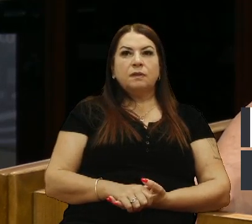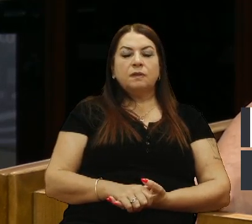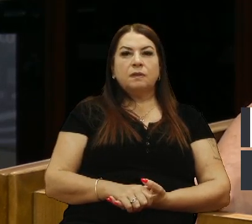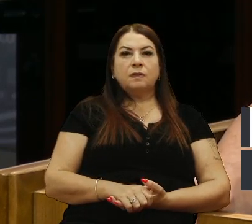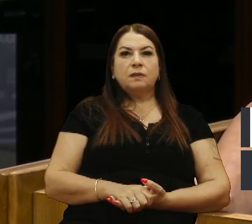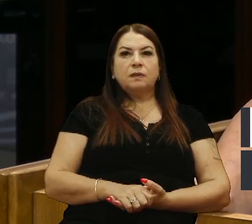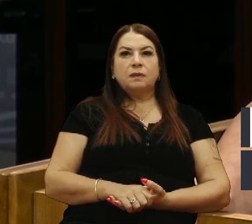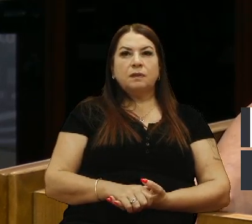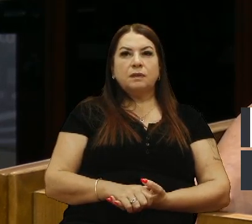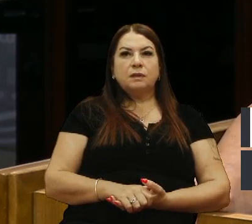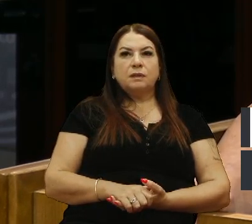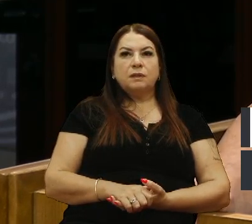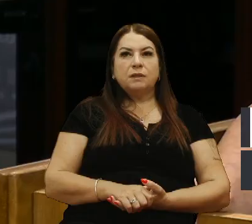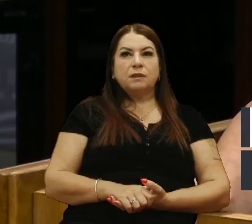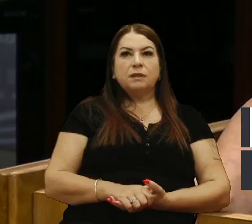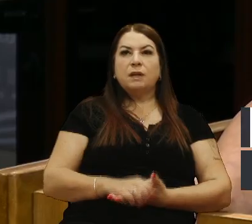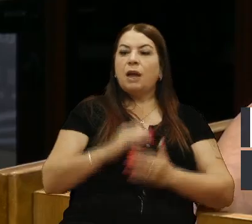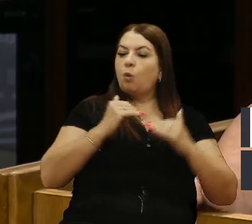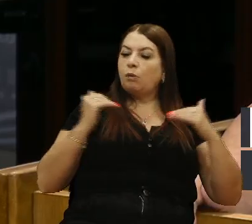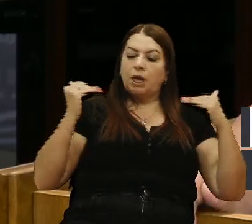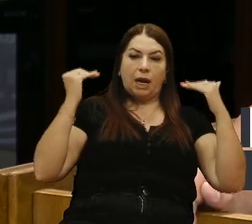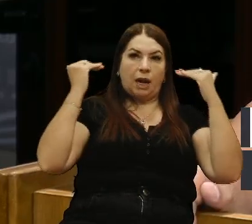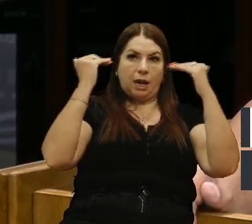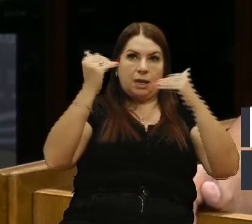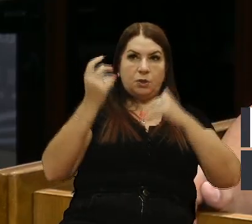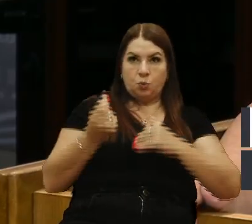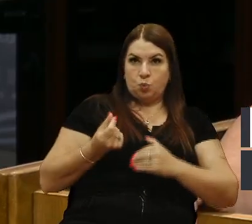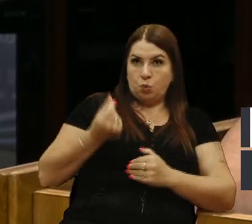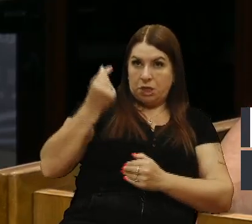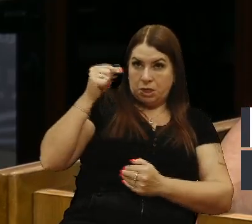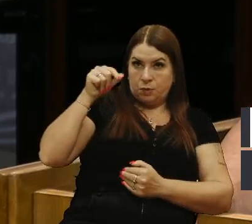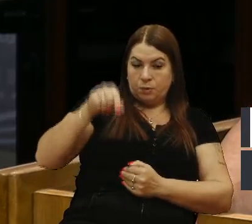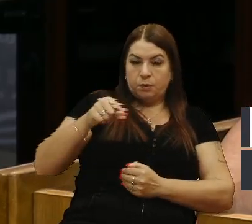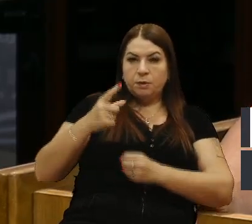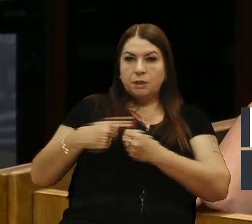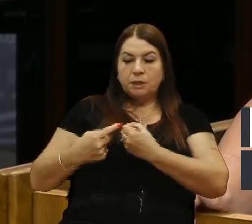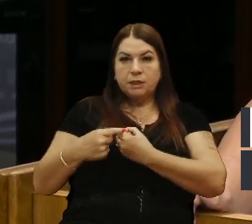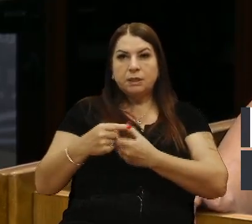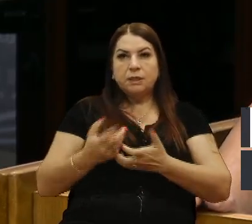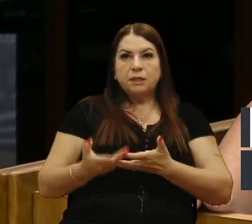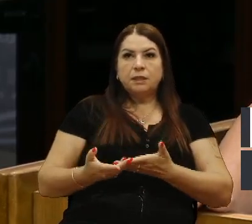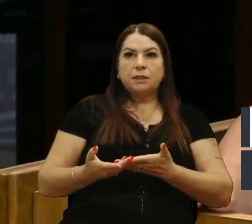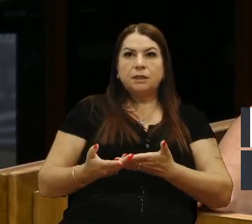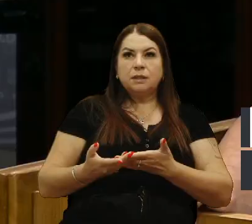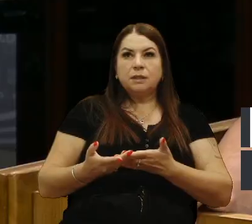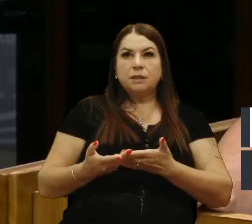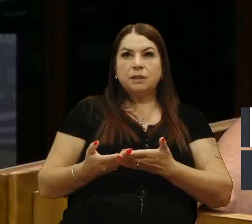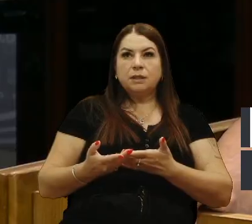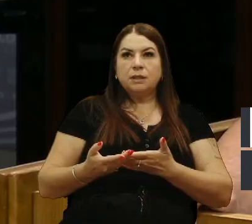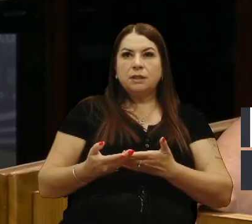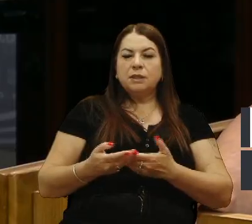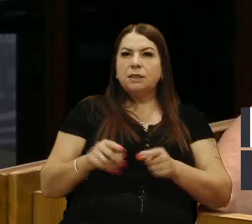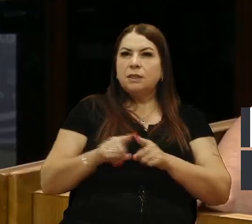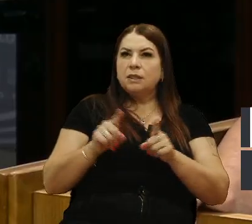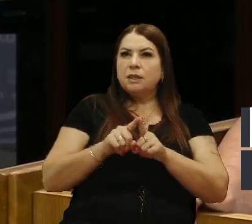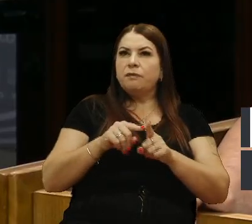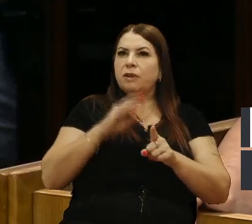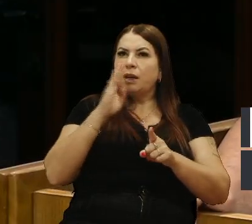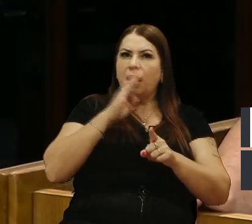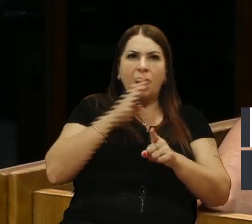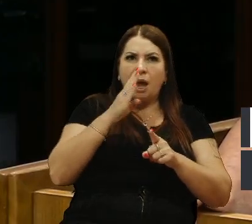eles se referem à elite, aos ricos, aqui nessa cidade, a celeridade ela é